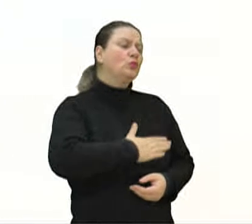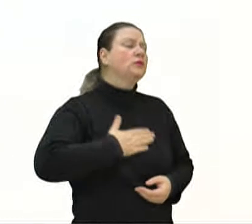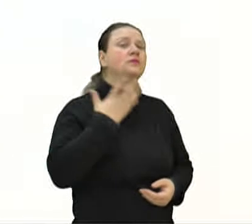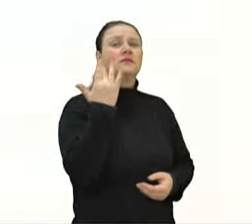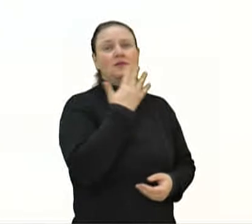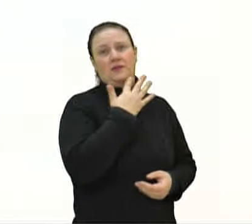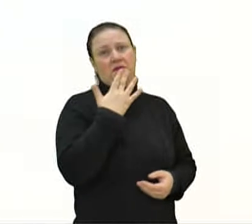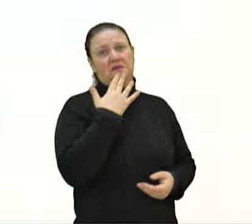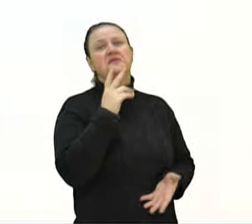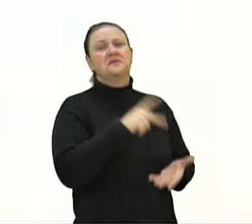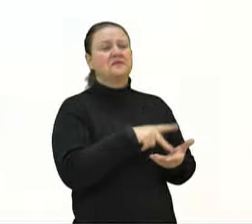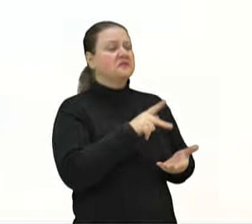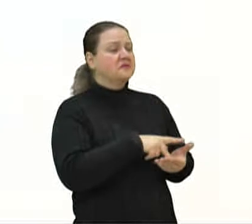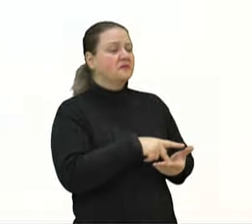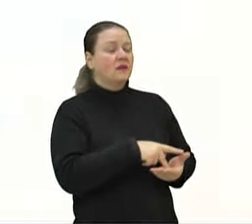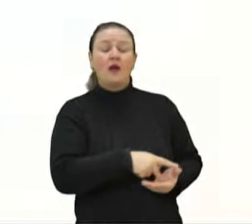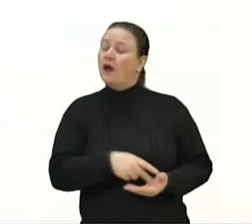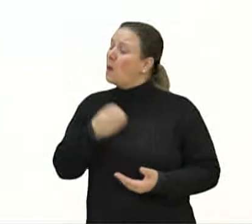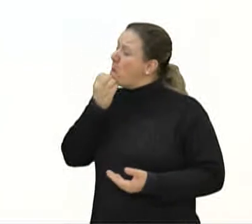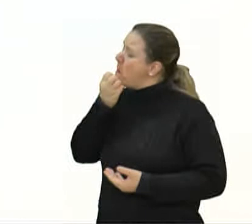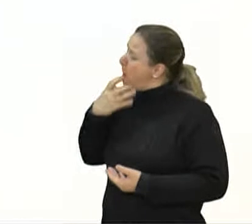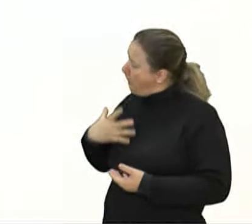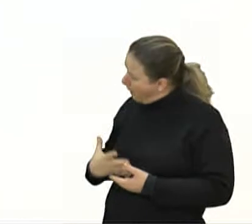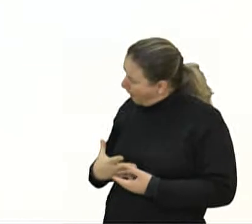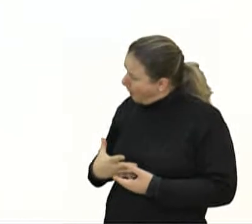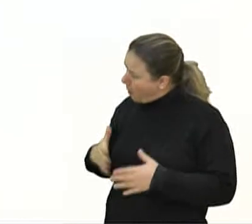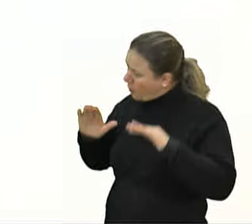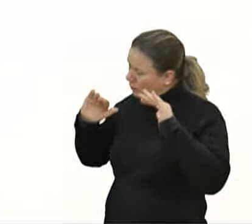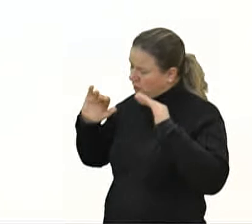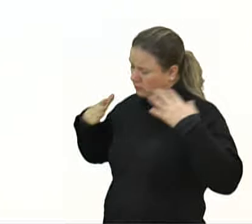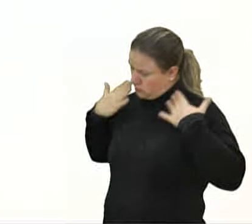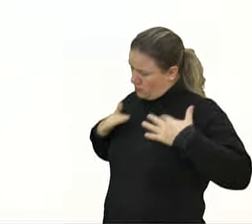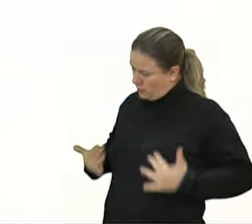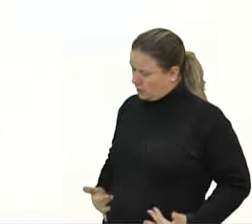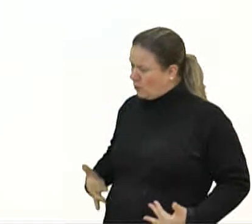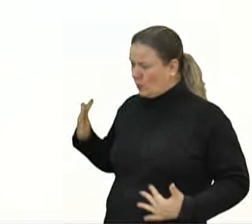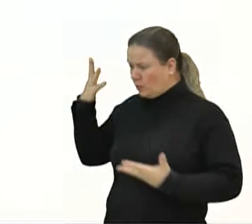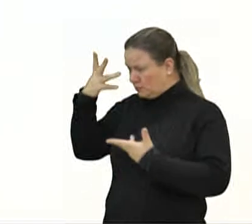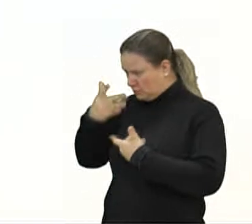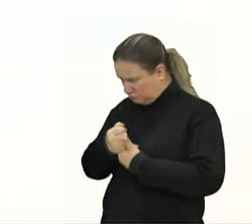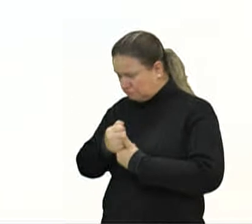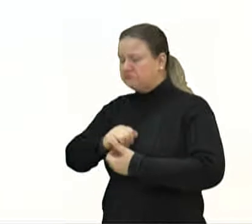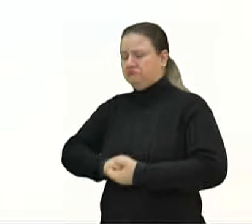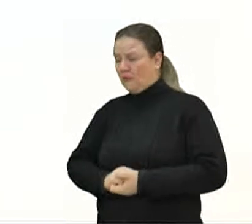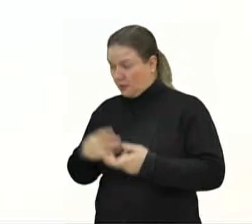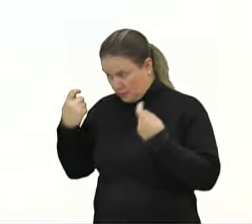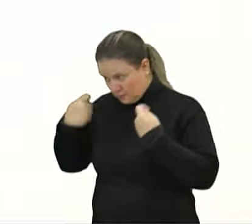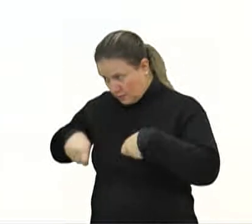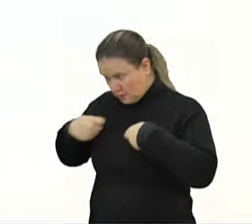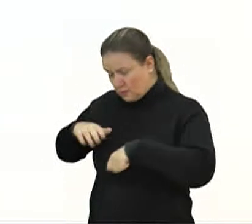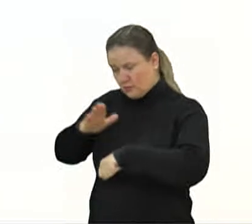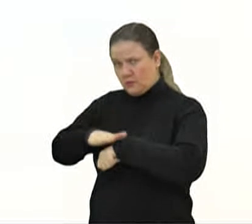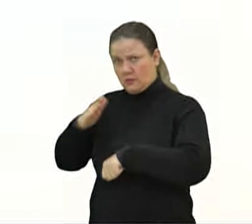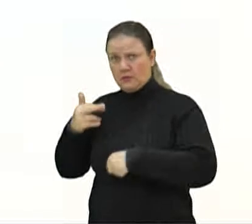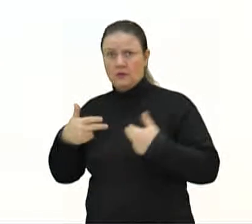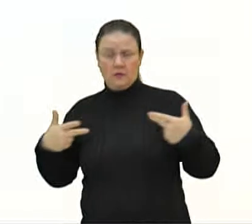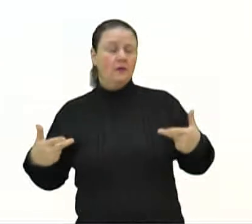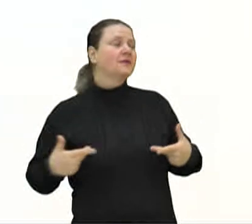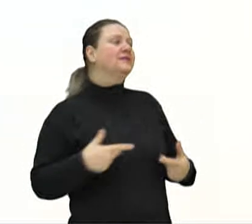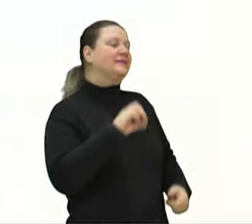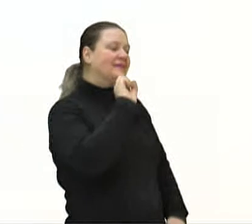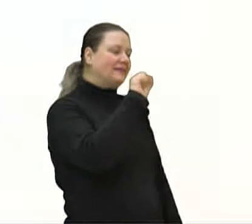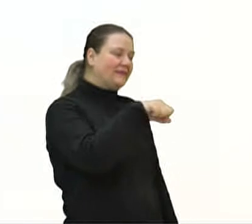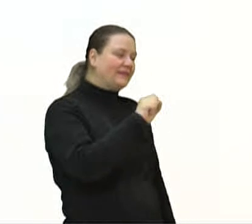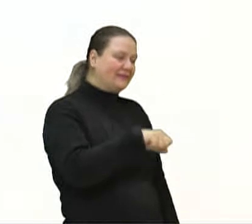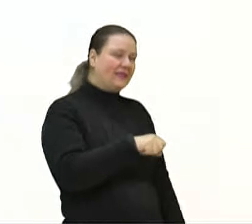marsala. Vendedor, que maravilha, este vestido es belíssimo. Necesita algo más? Sí. Me gustaría ver